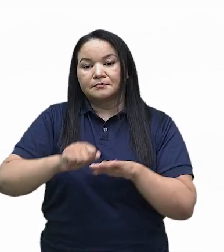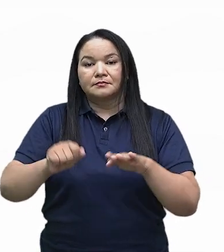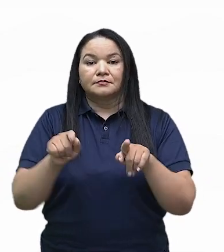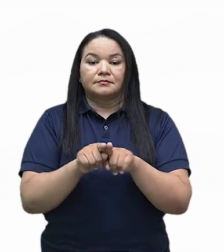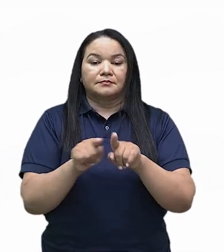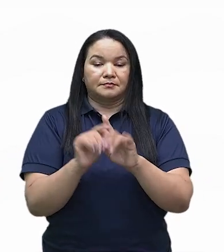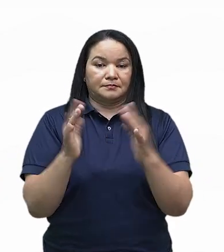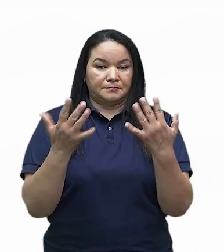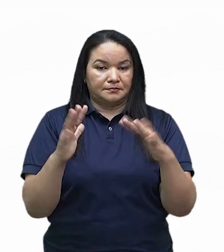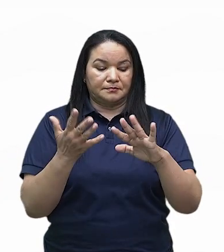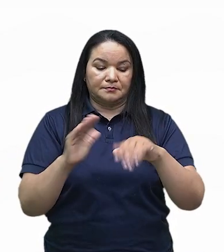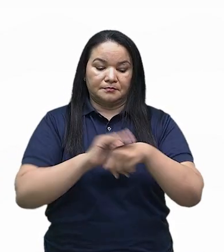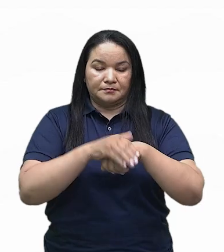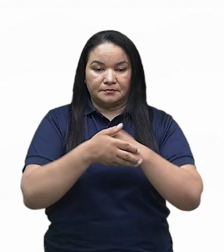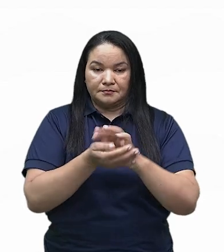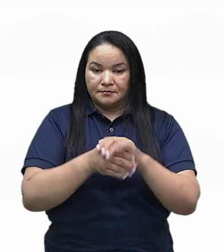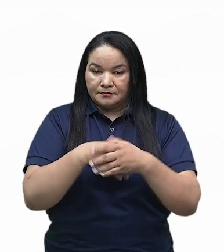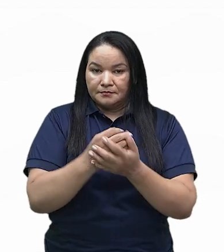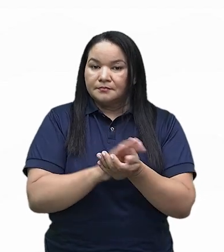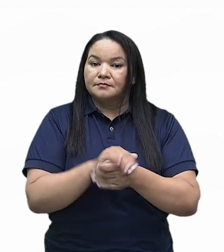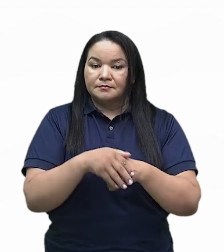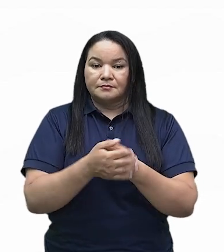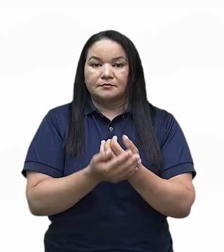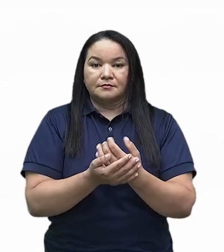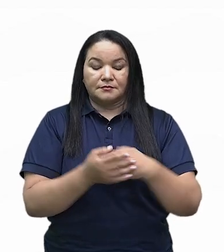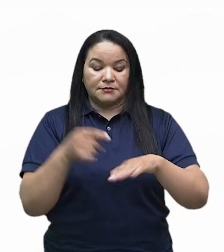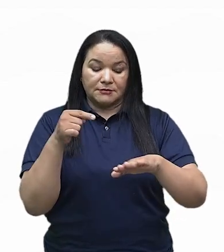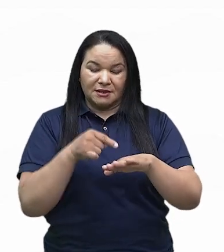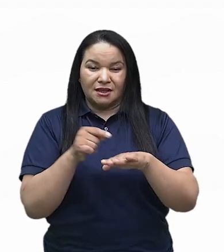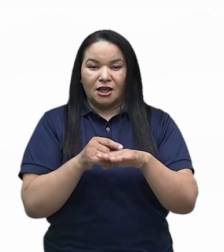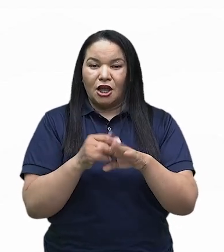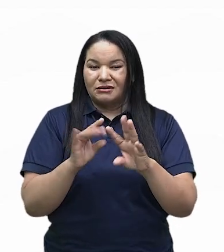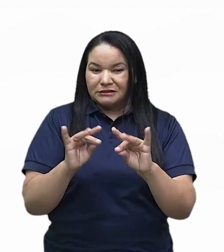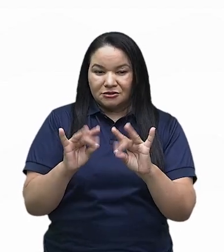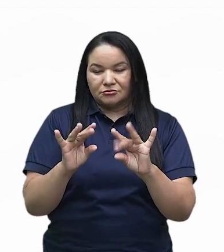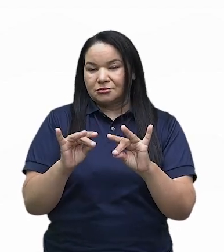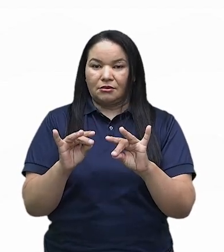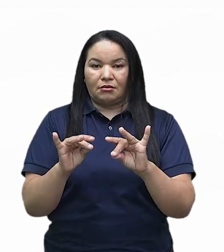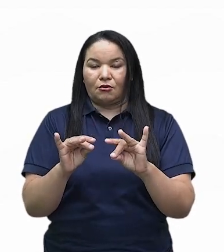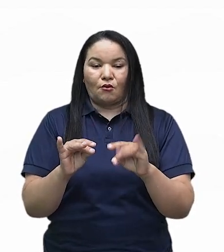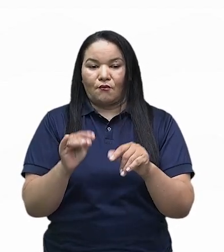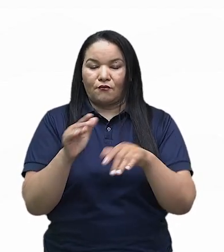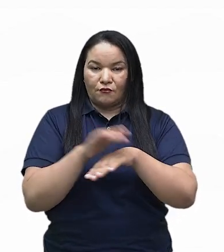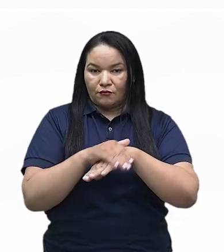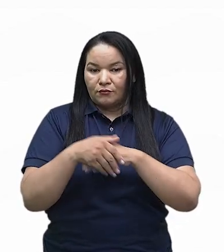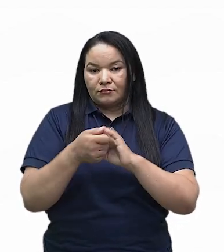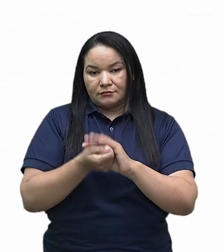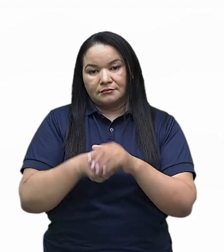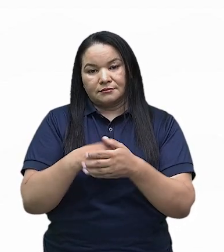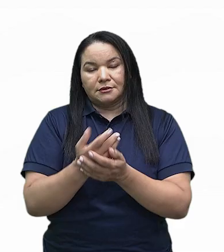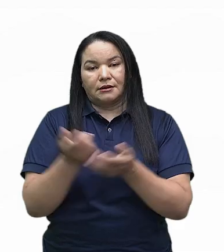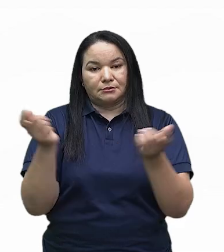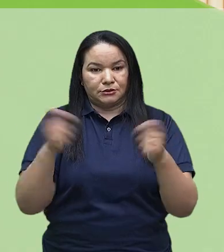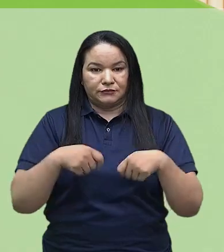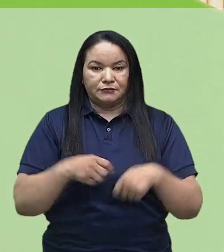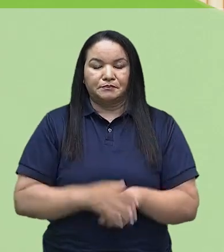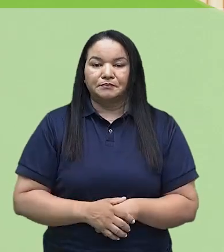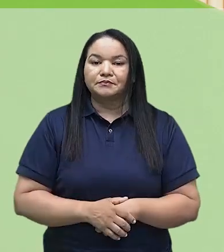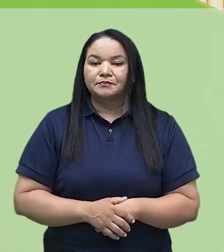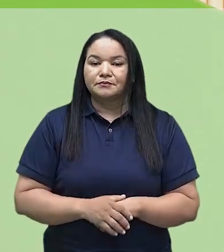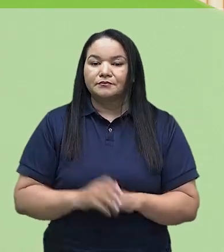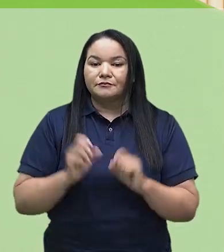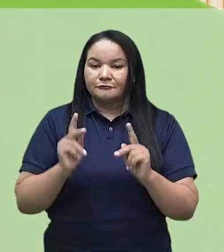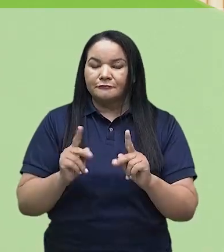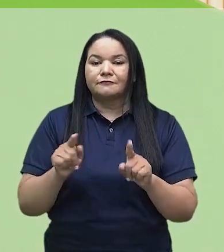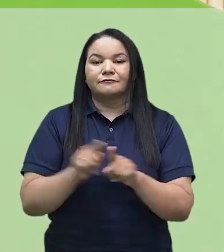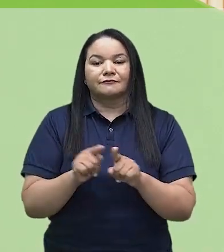as mãos, sem deixar as mãos molhadas, úmidas, né? Então, o álcool em gel também tem um ponto